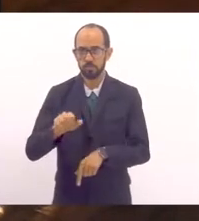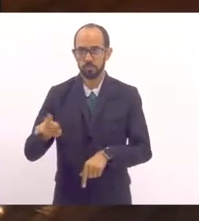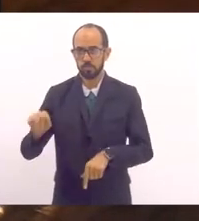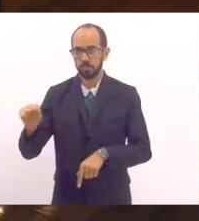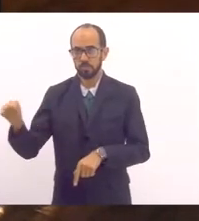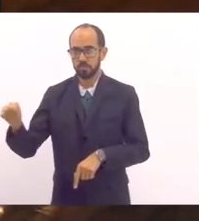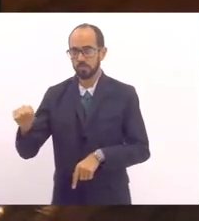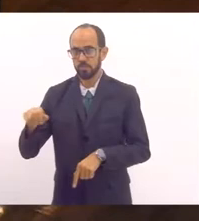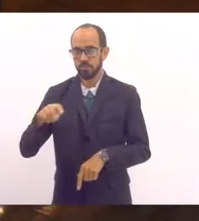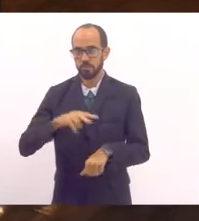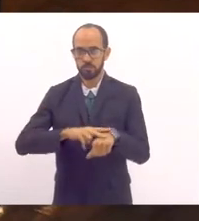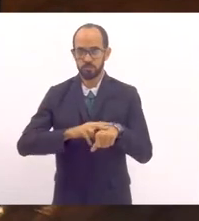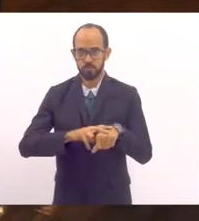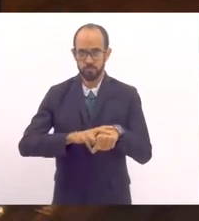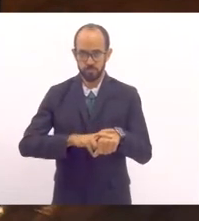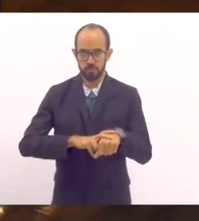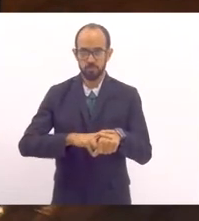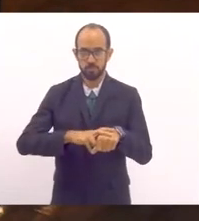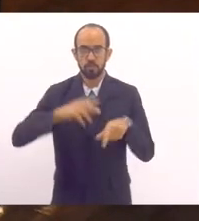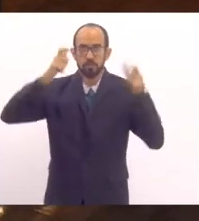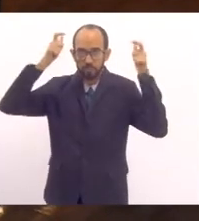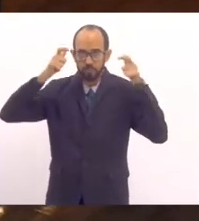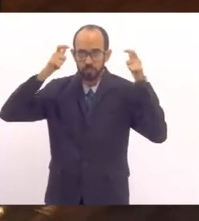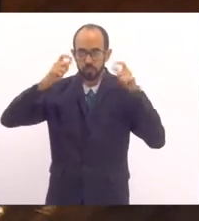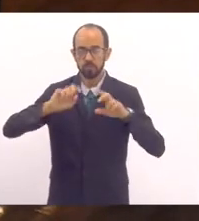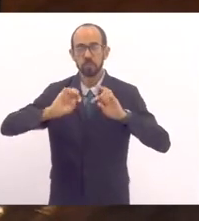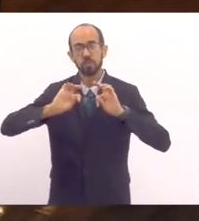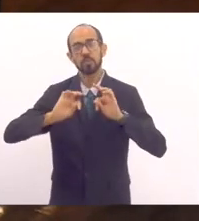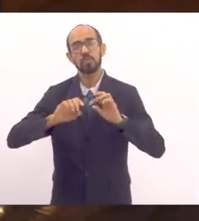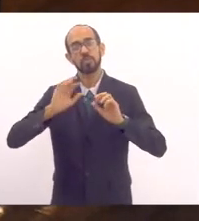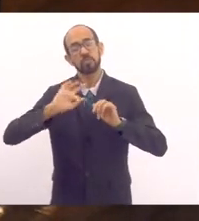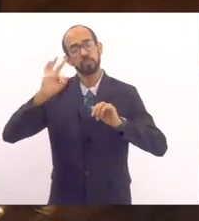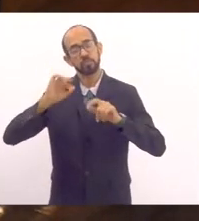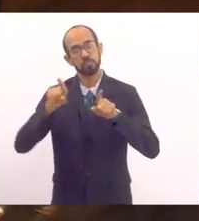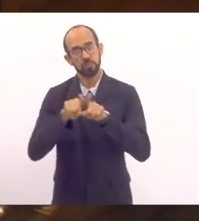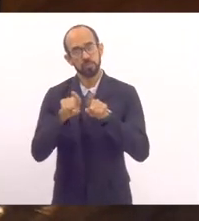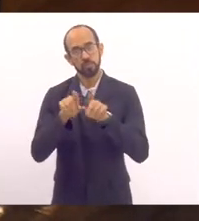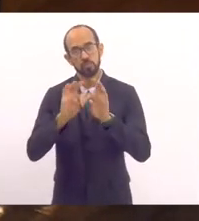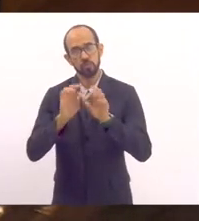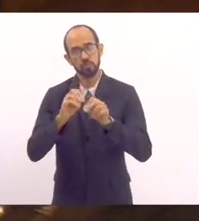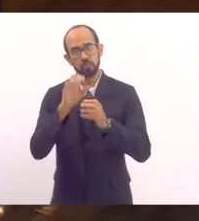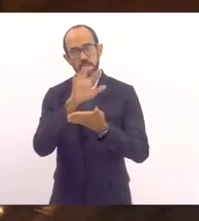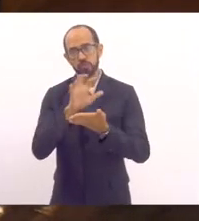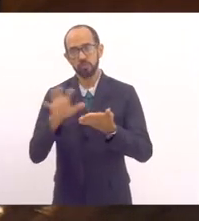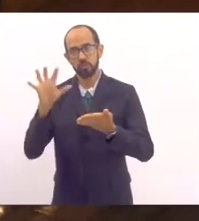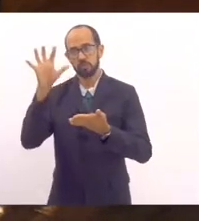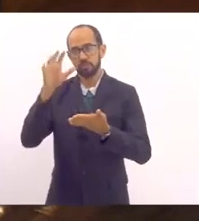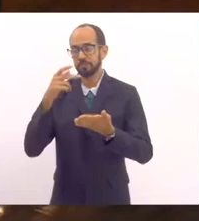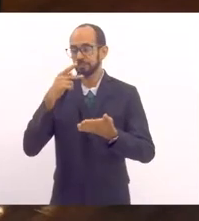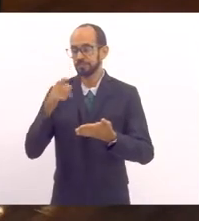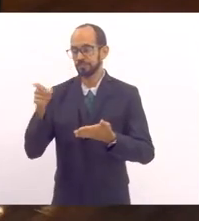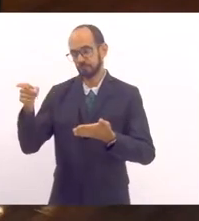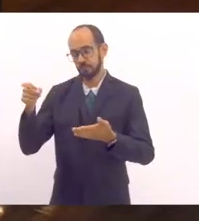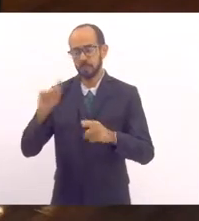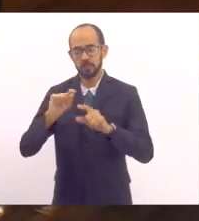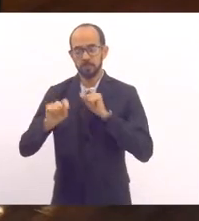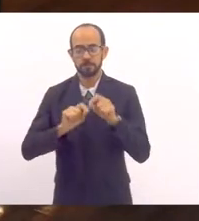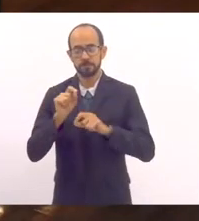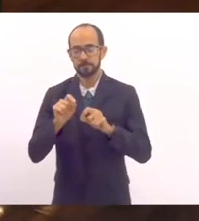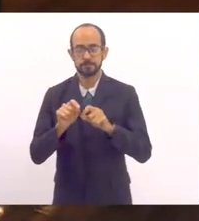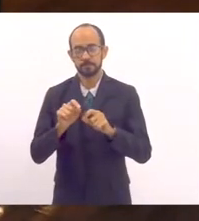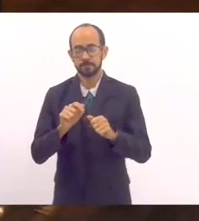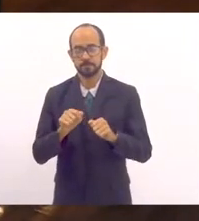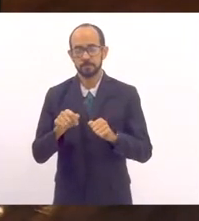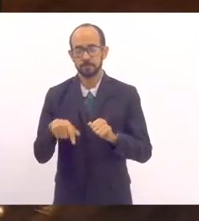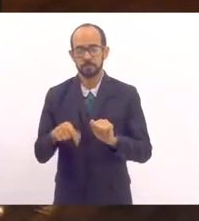Deus quiser, de todas as regiões do Estado do Rio. Né? Nós precisamos disso. E dizer para a senhora, deputada, que nós estamos aqui, como a